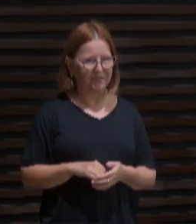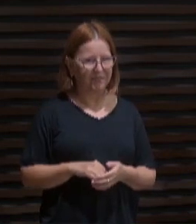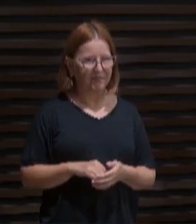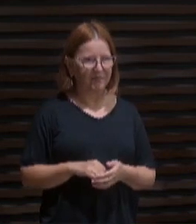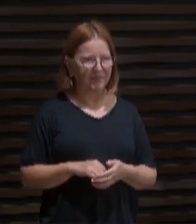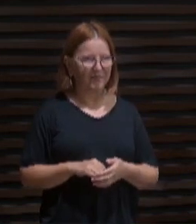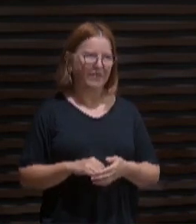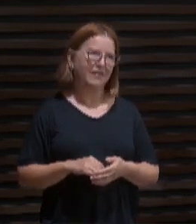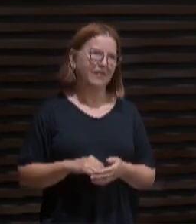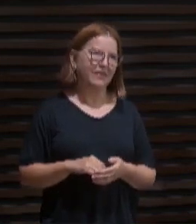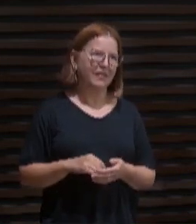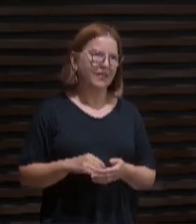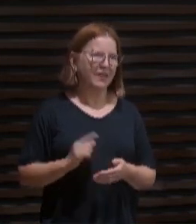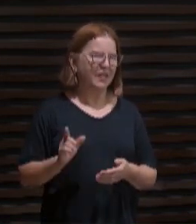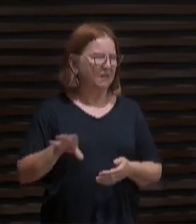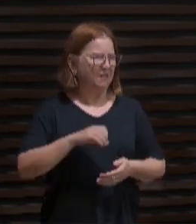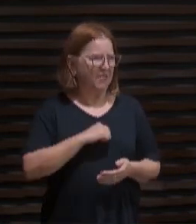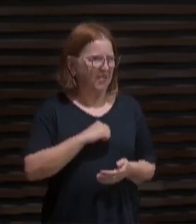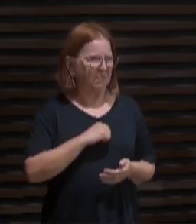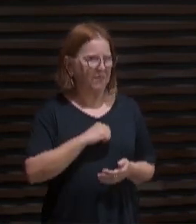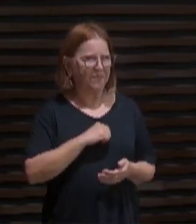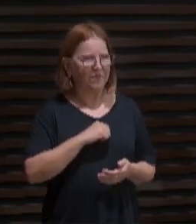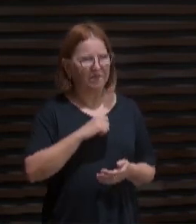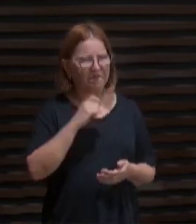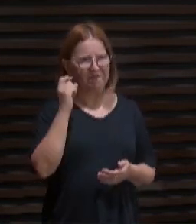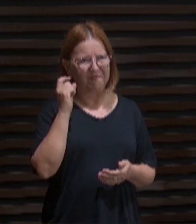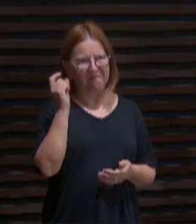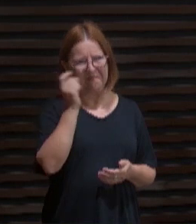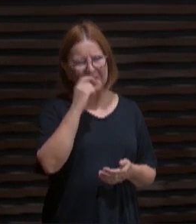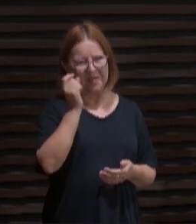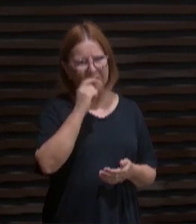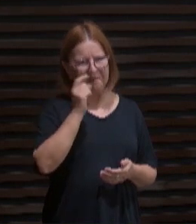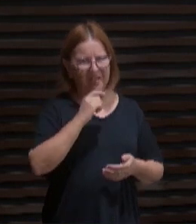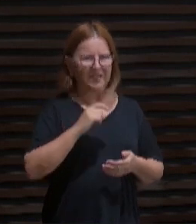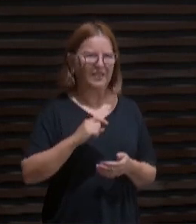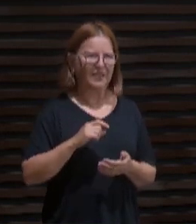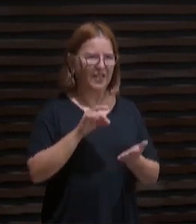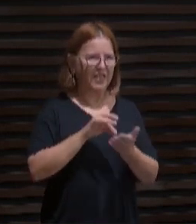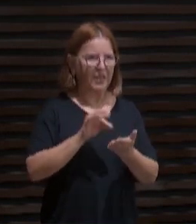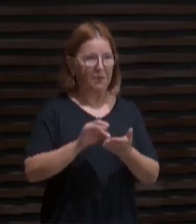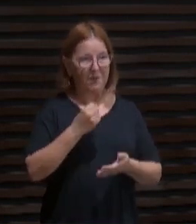desafeiçoados, implacáveis, caluniadores, sem domínio de si, cruéis, inimigos do bem,